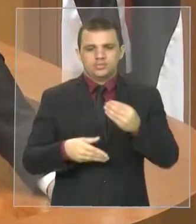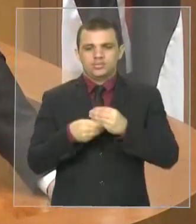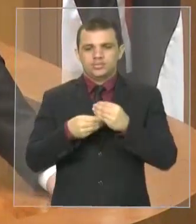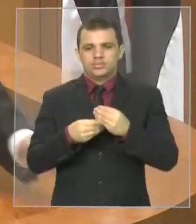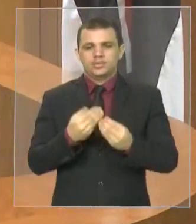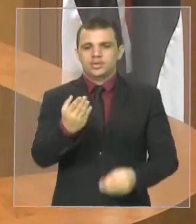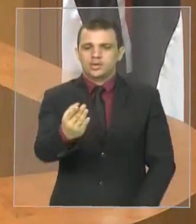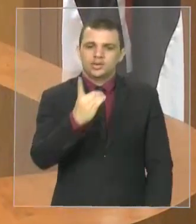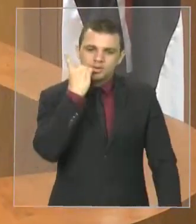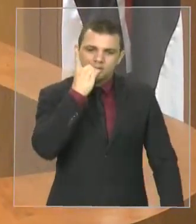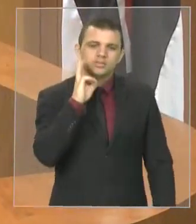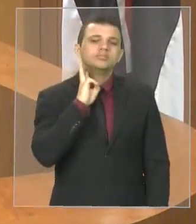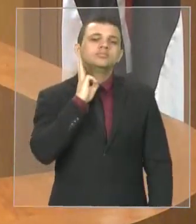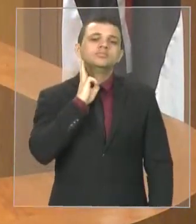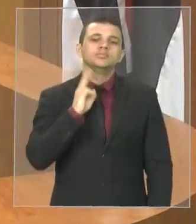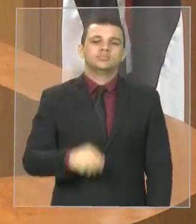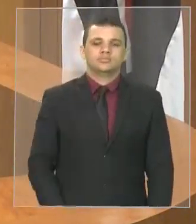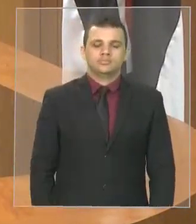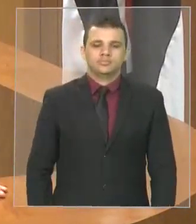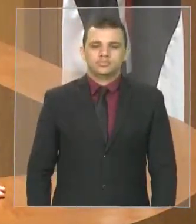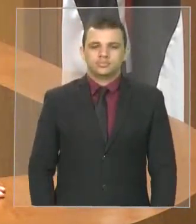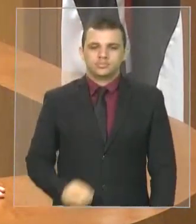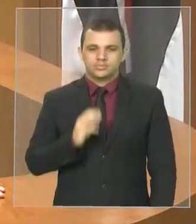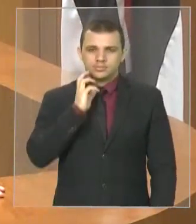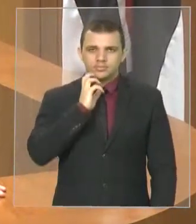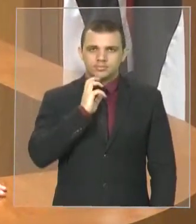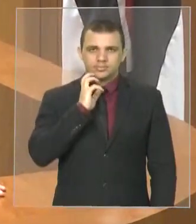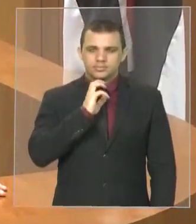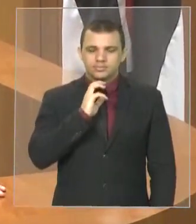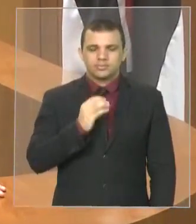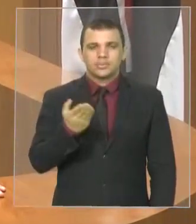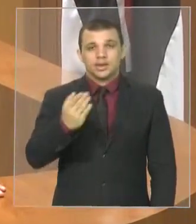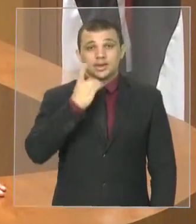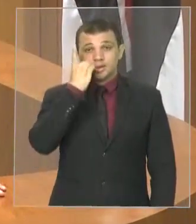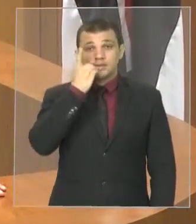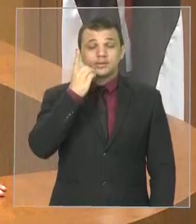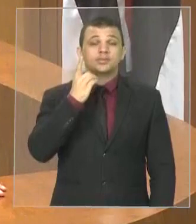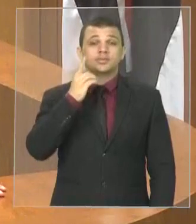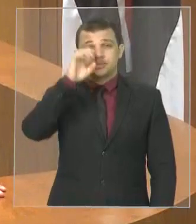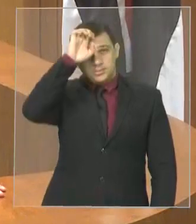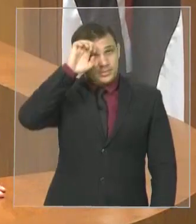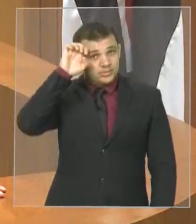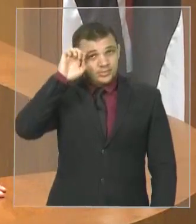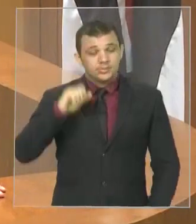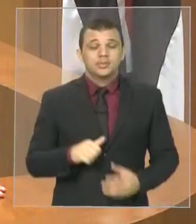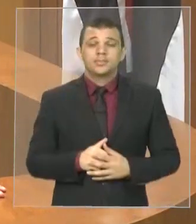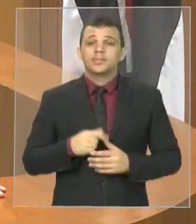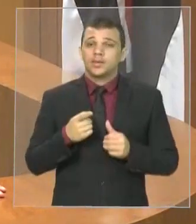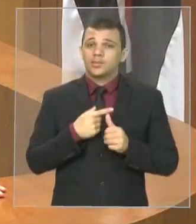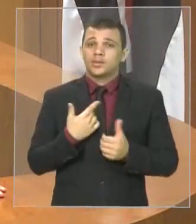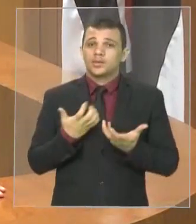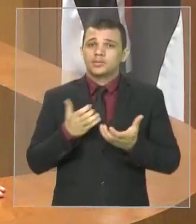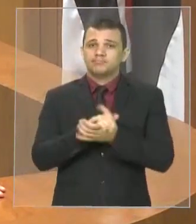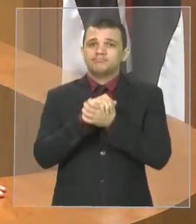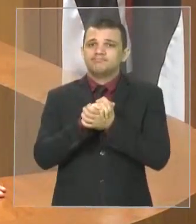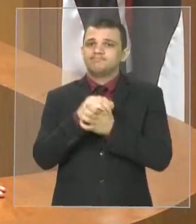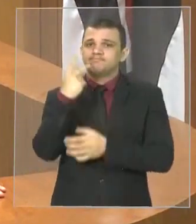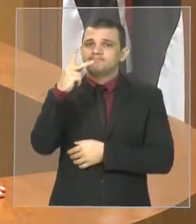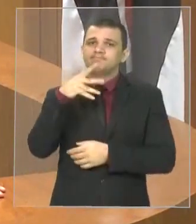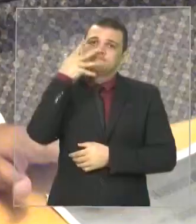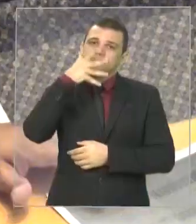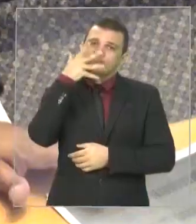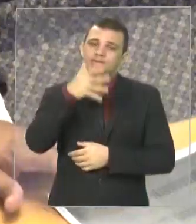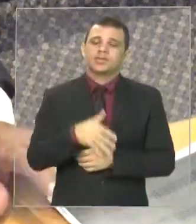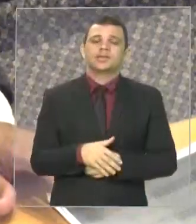ao deputado Wellington do Curso. Deputado Eduardo Braz, em primeiro lugar, parabéns pelo pronunciamento, utilizar o grande expediente para tratar